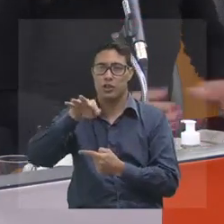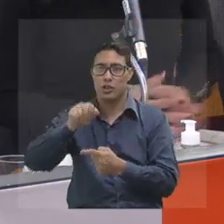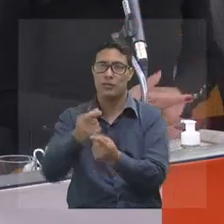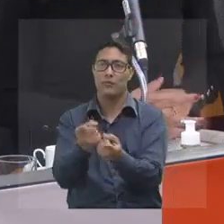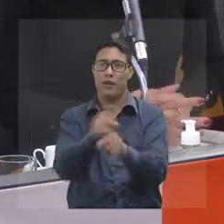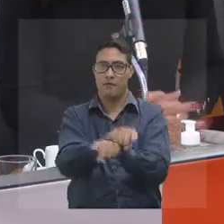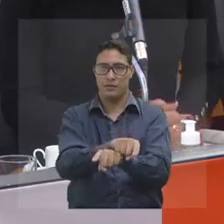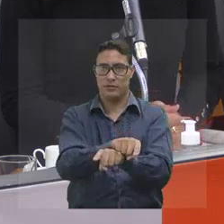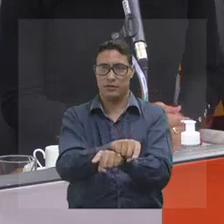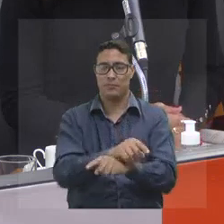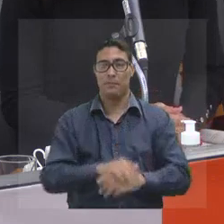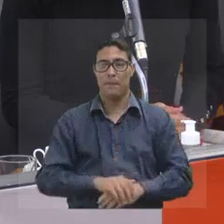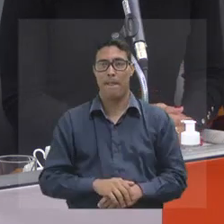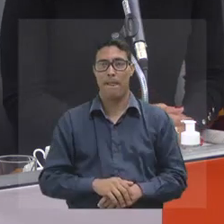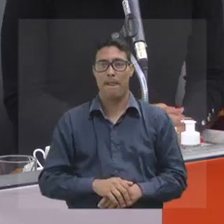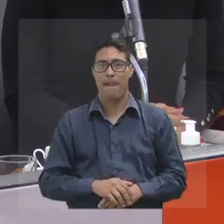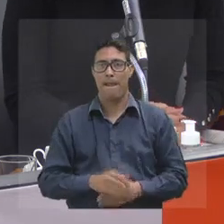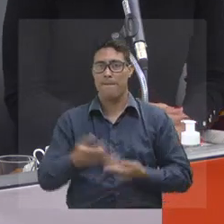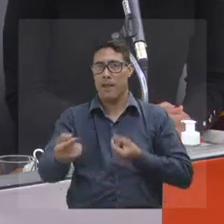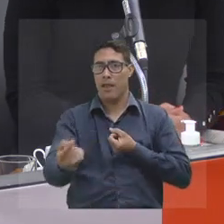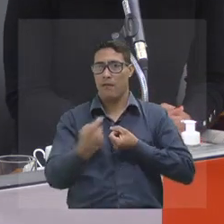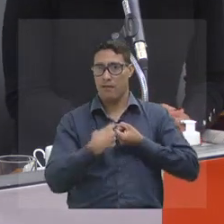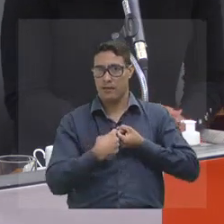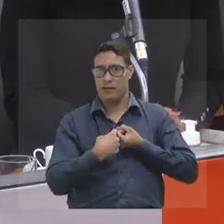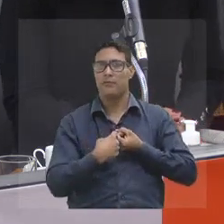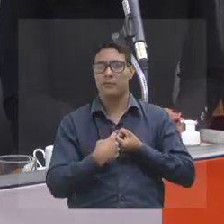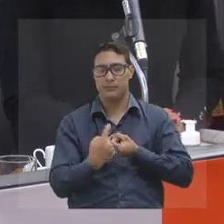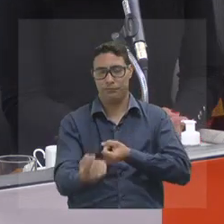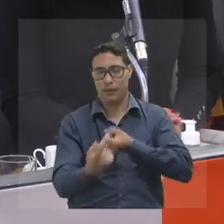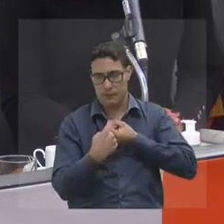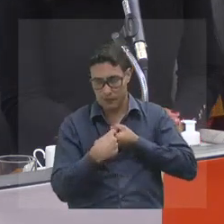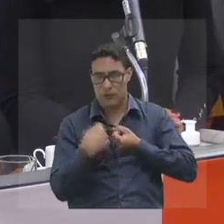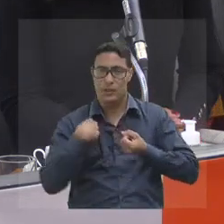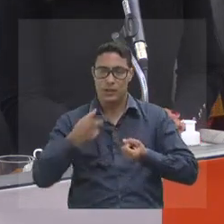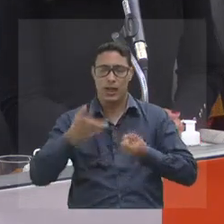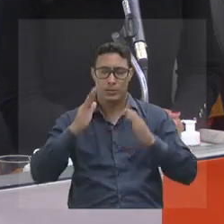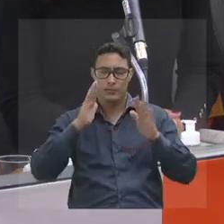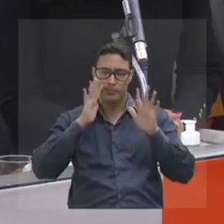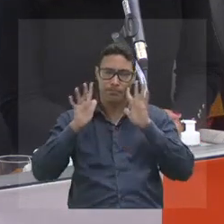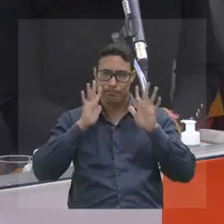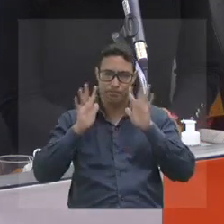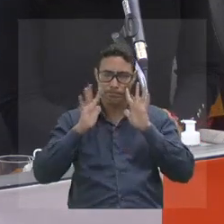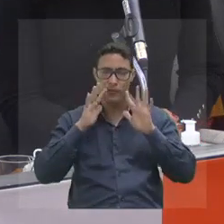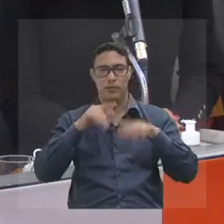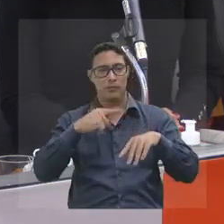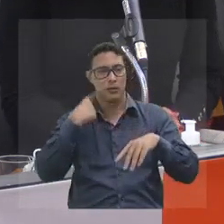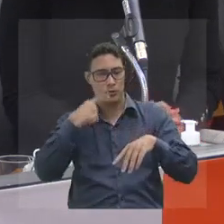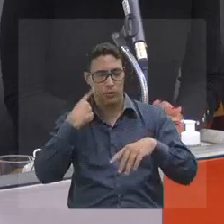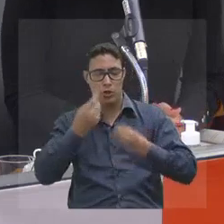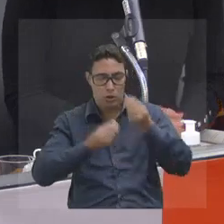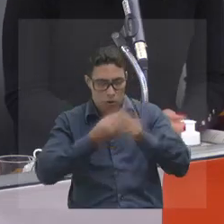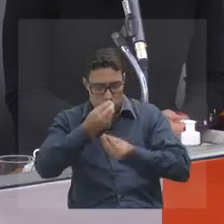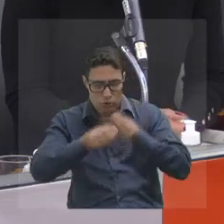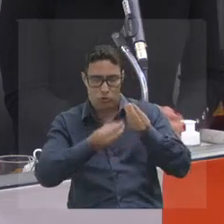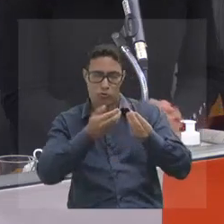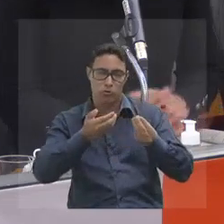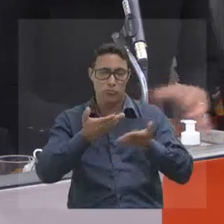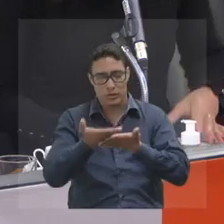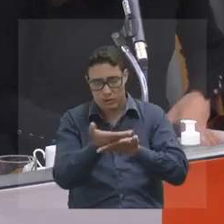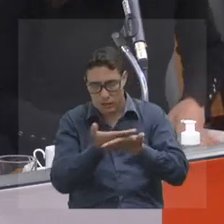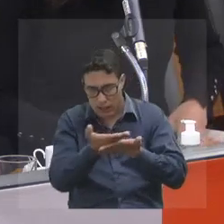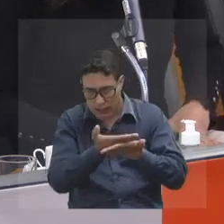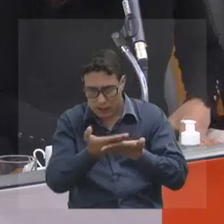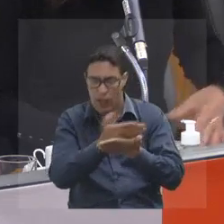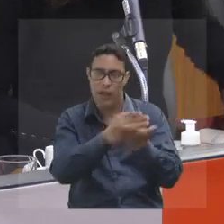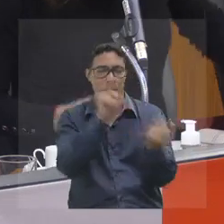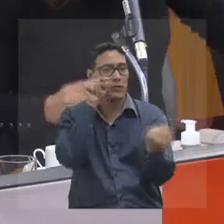então nós estamos muito atento essa questão e vamos pensar também Deputado como tratar essa questão do vidro